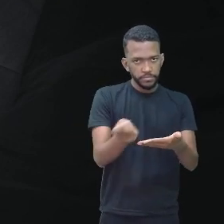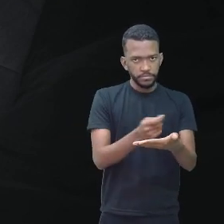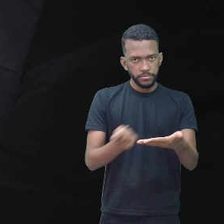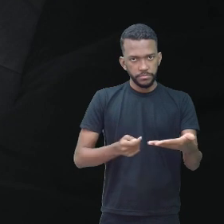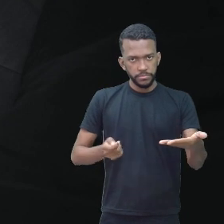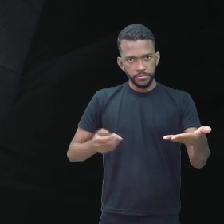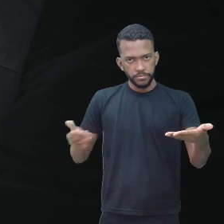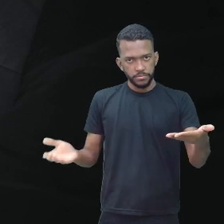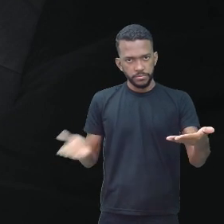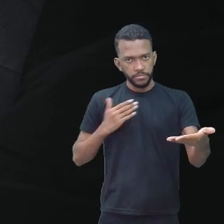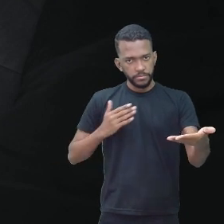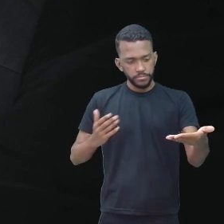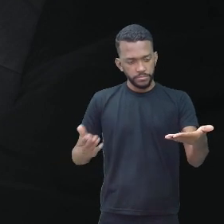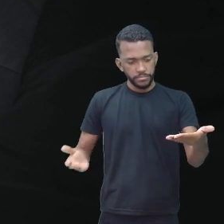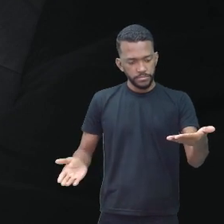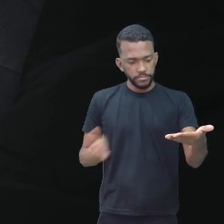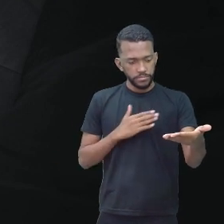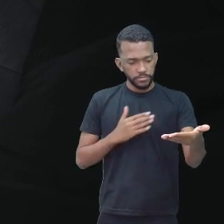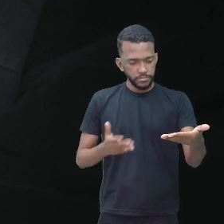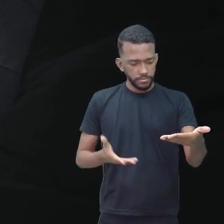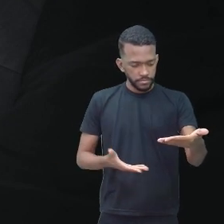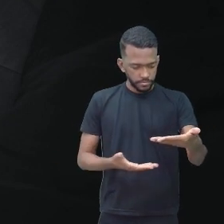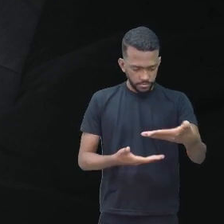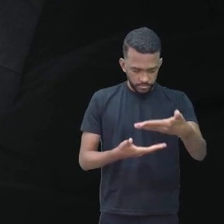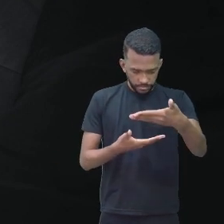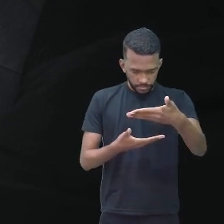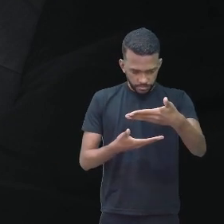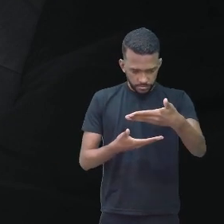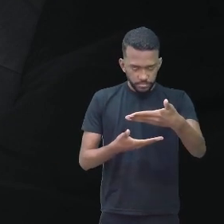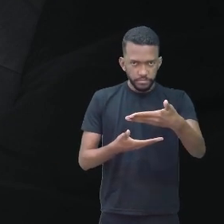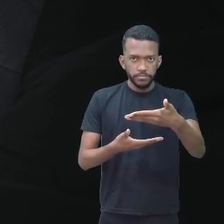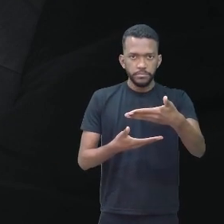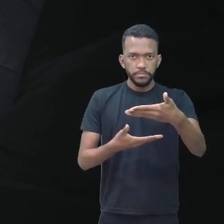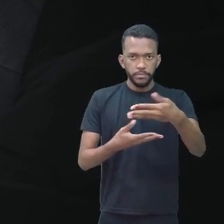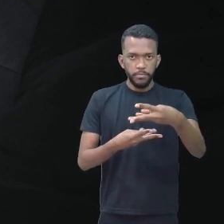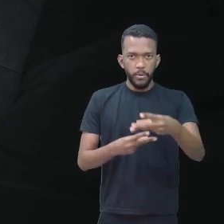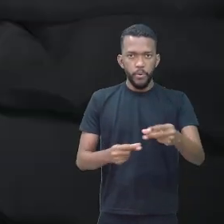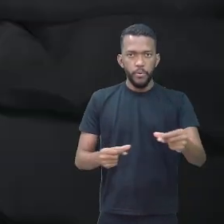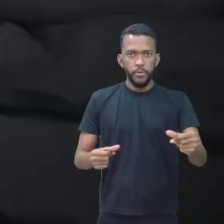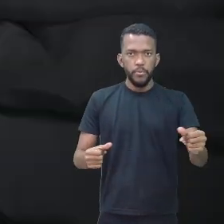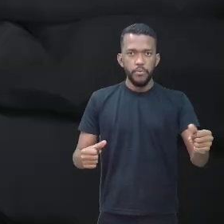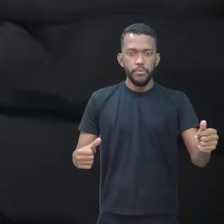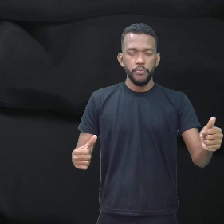antiga, de uma velha doutrina, agora morta.